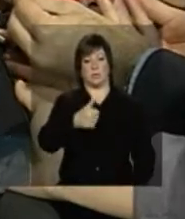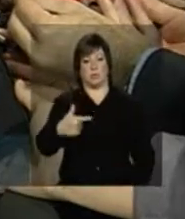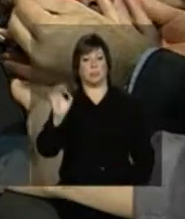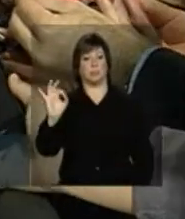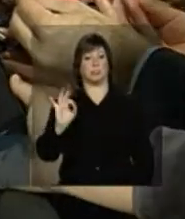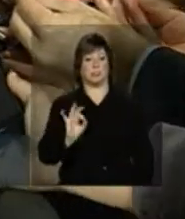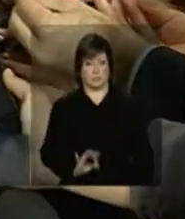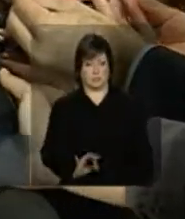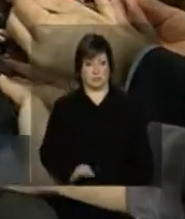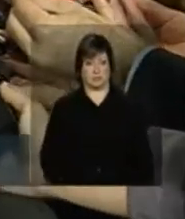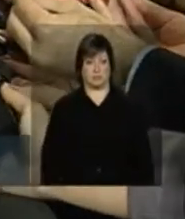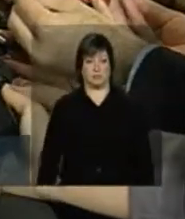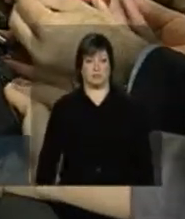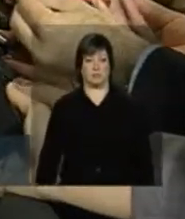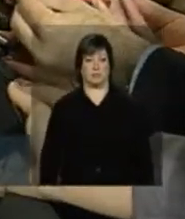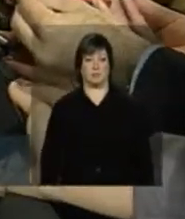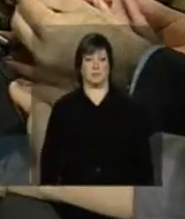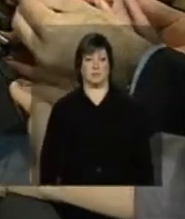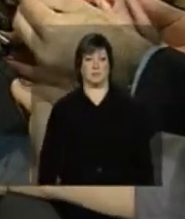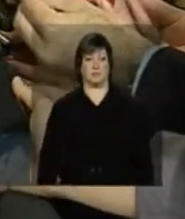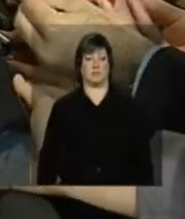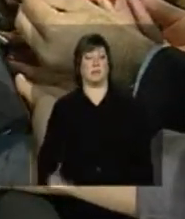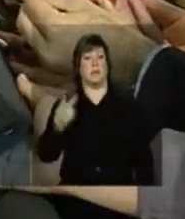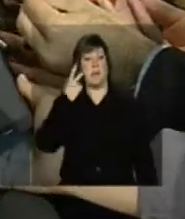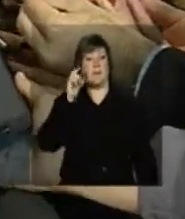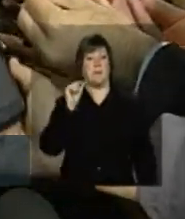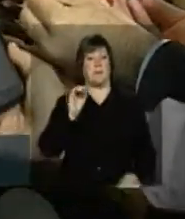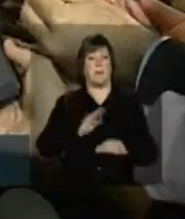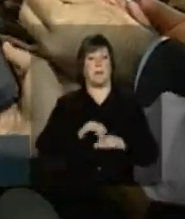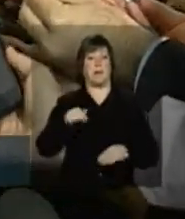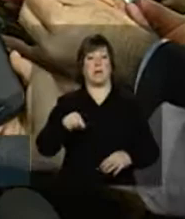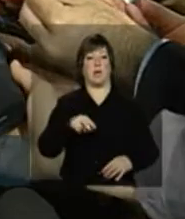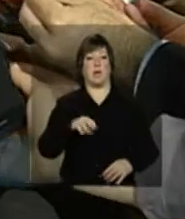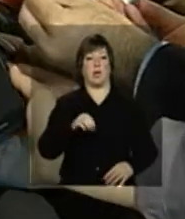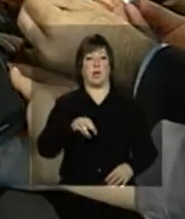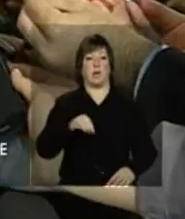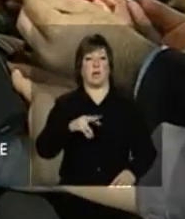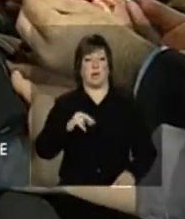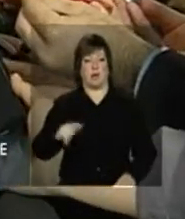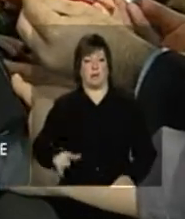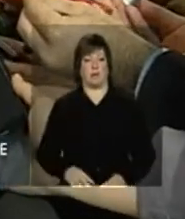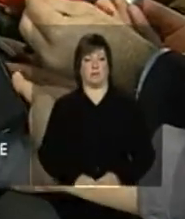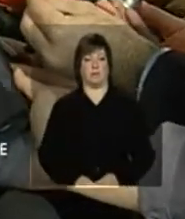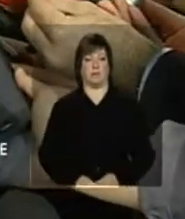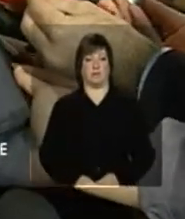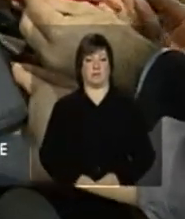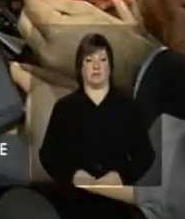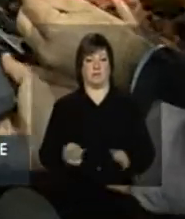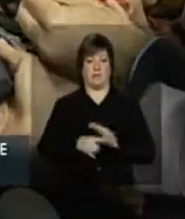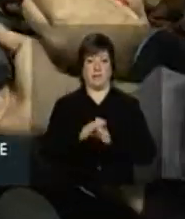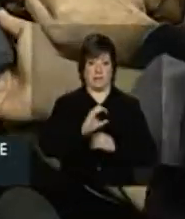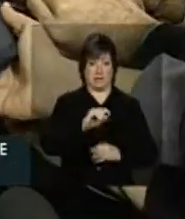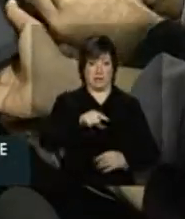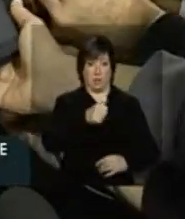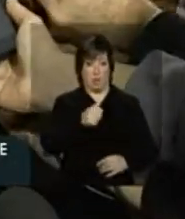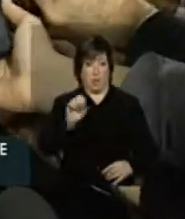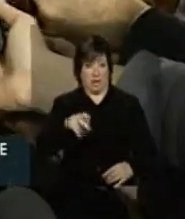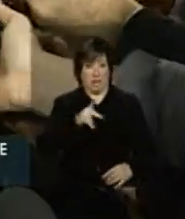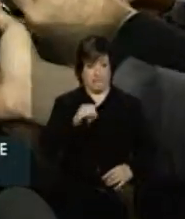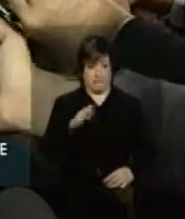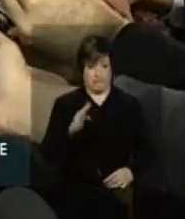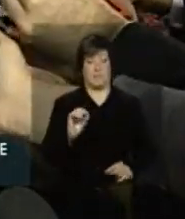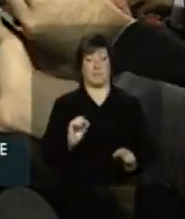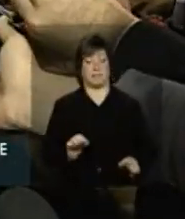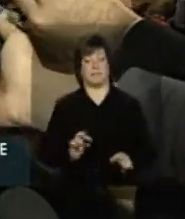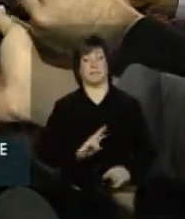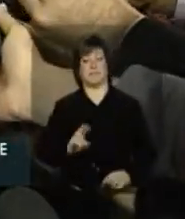0,12%. Para menos, né? Do PIB. Para mais no nominal. Do PIB. 0,11 do PIB. É, 0,11 do PIB. Ou